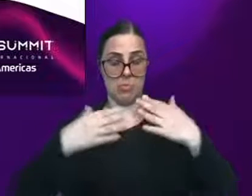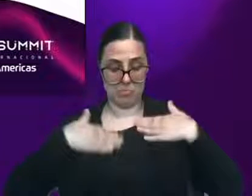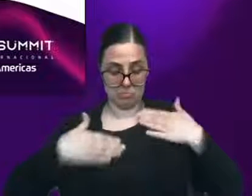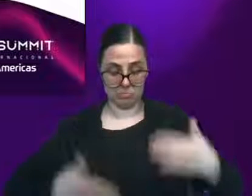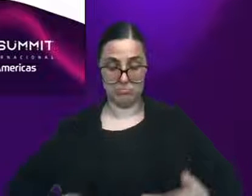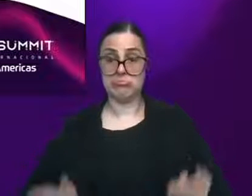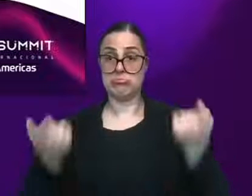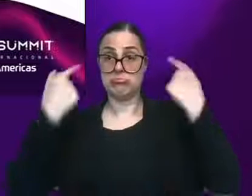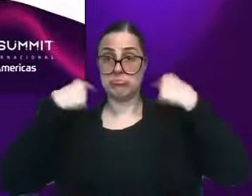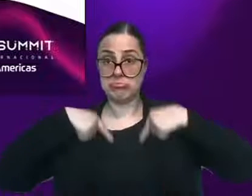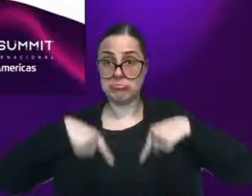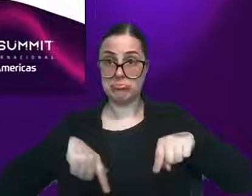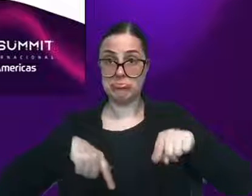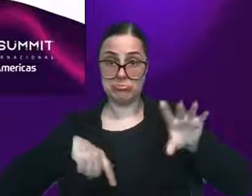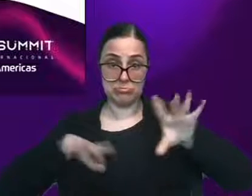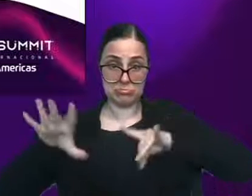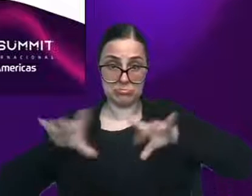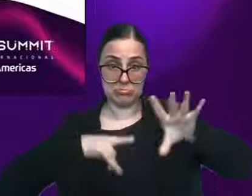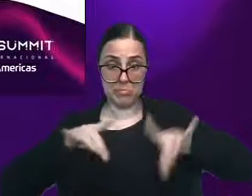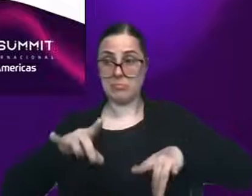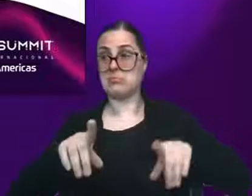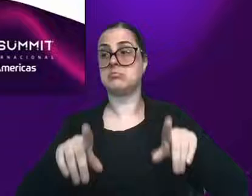extração forçada, né,